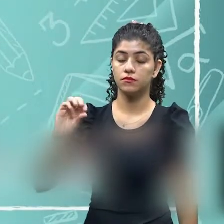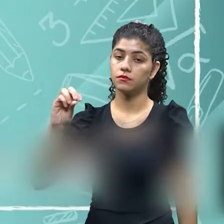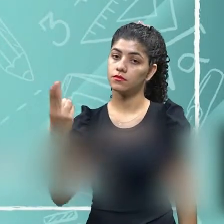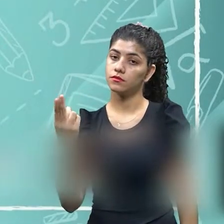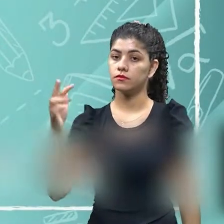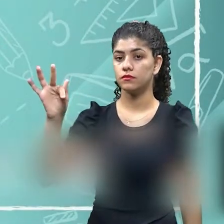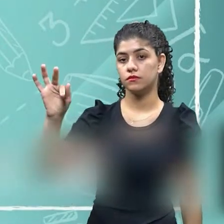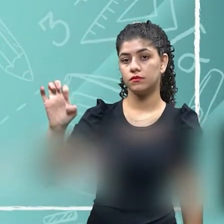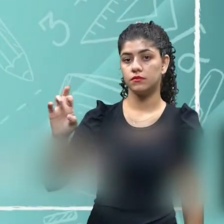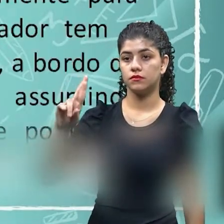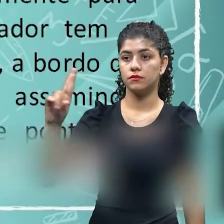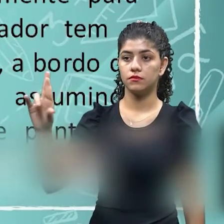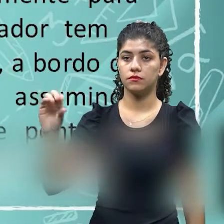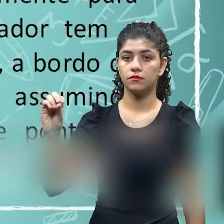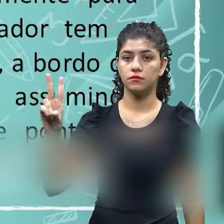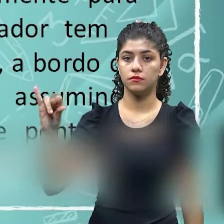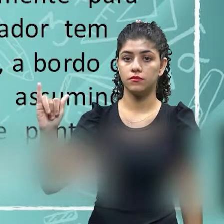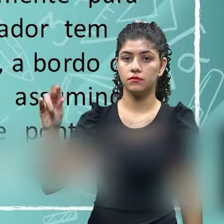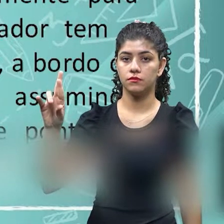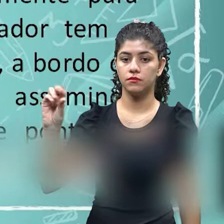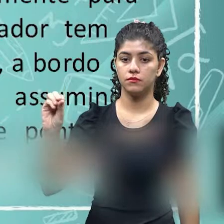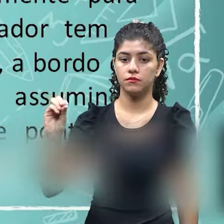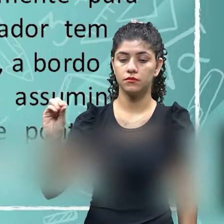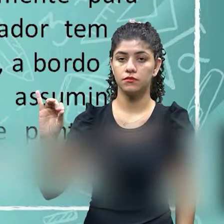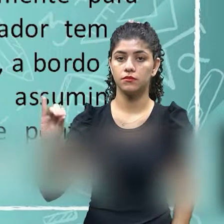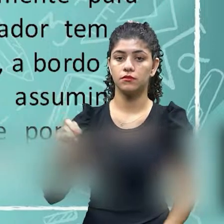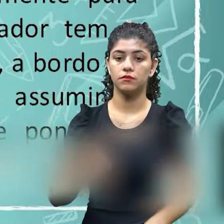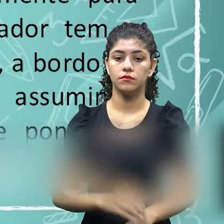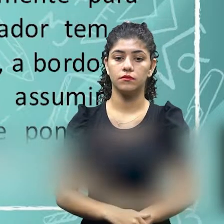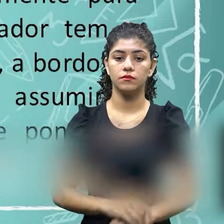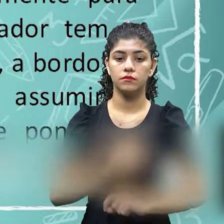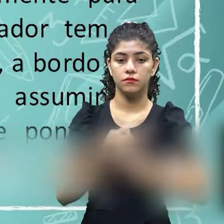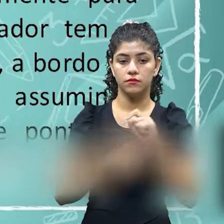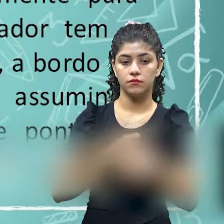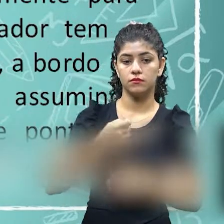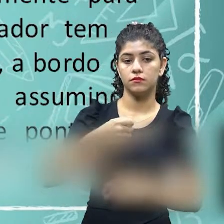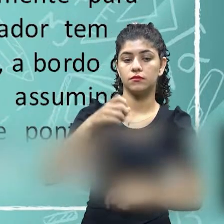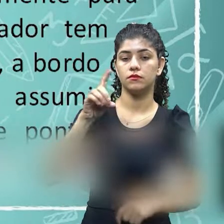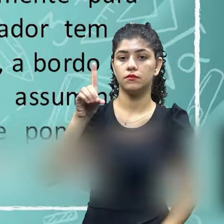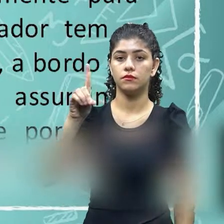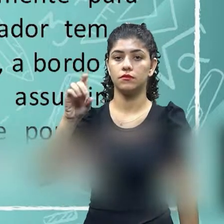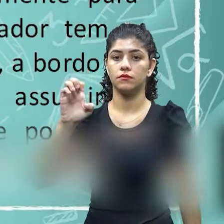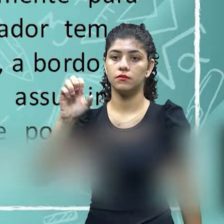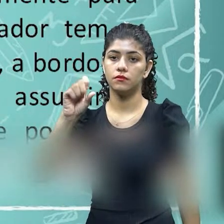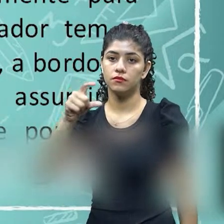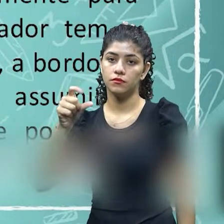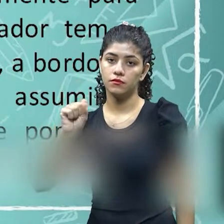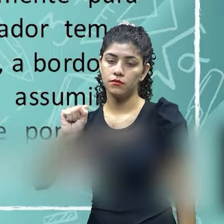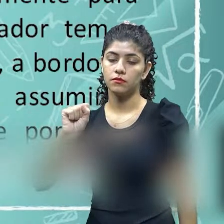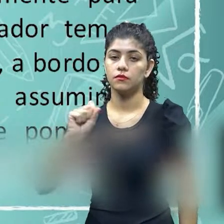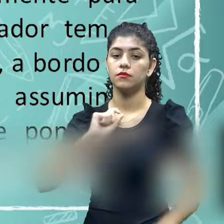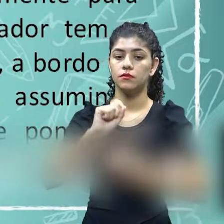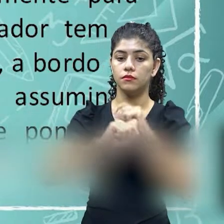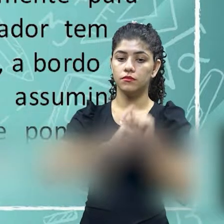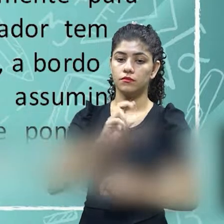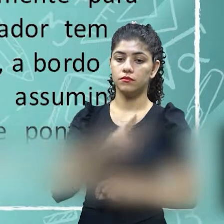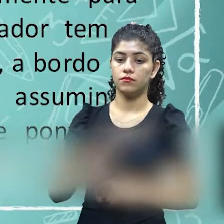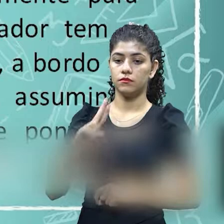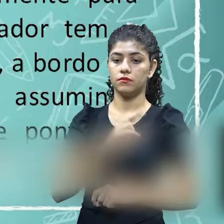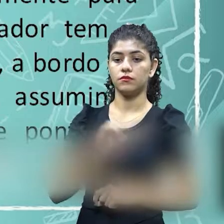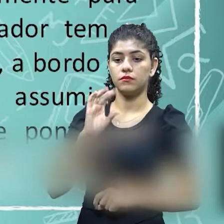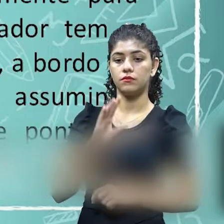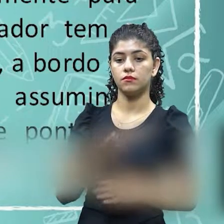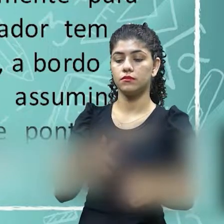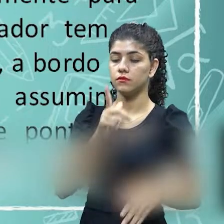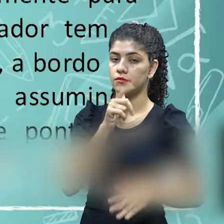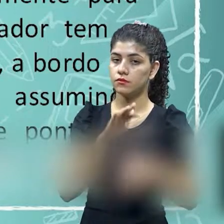linha estabelecida. O 10. A modalidade utilizada somente para transporte marítimo